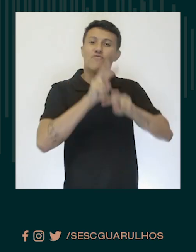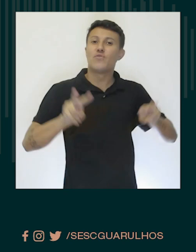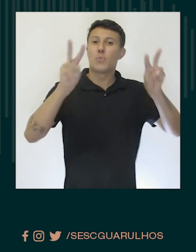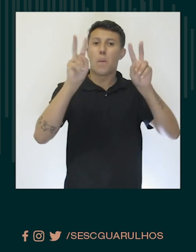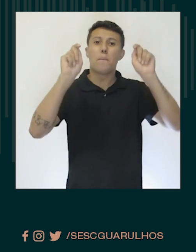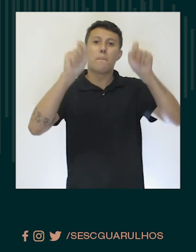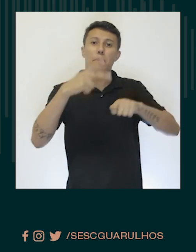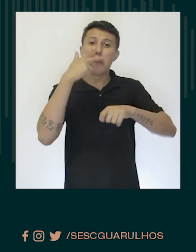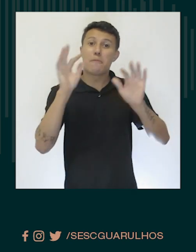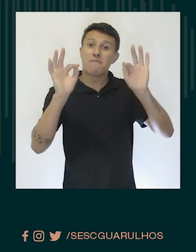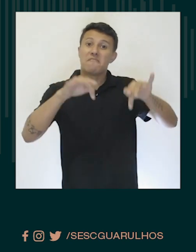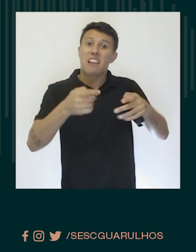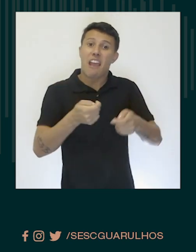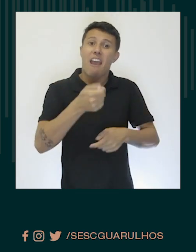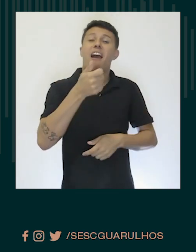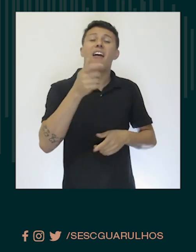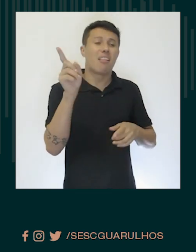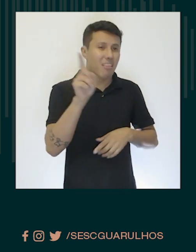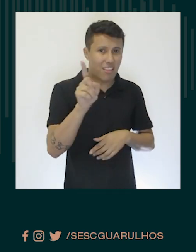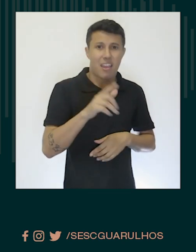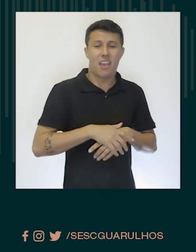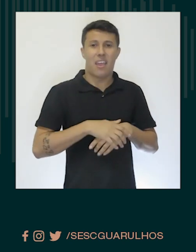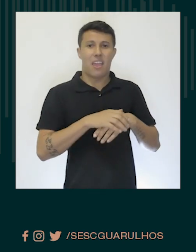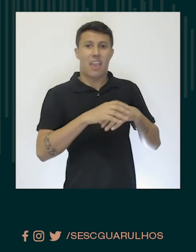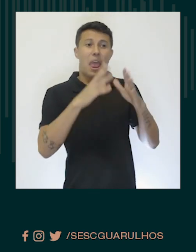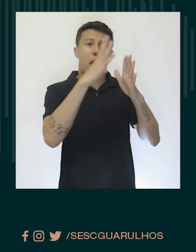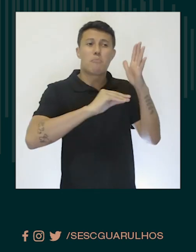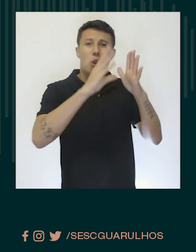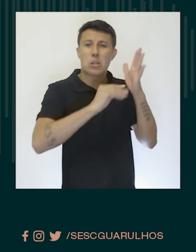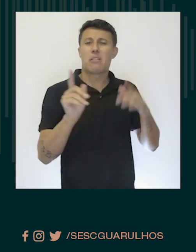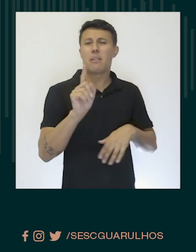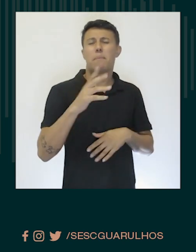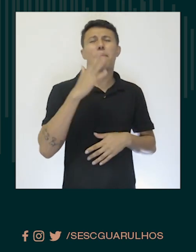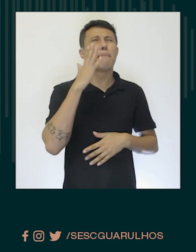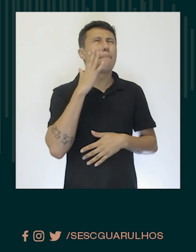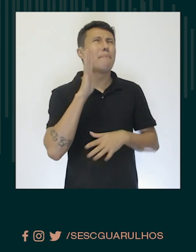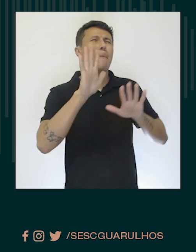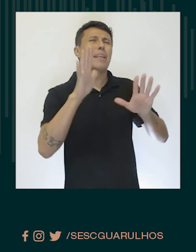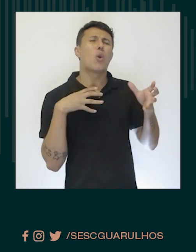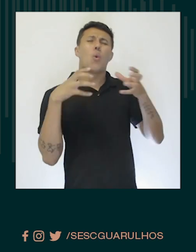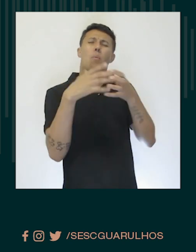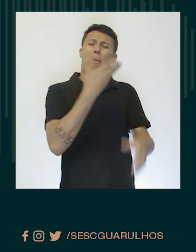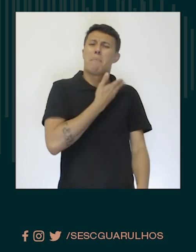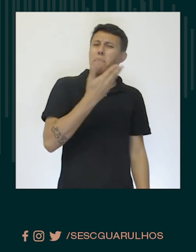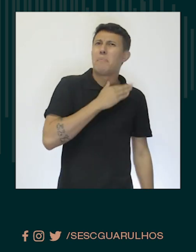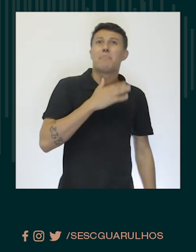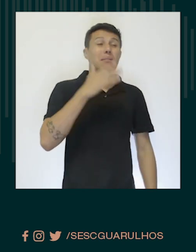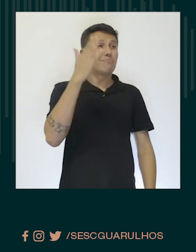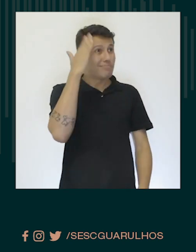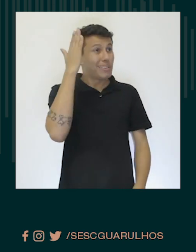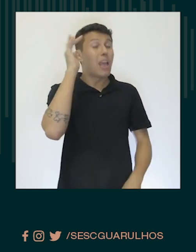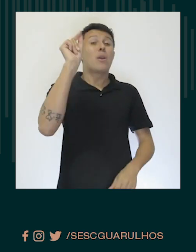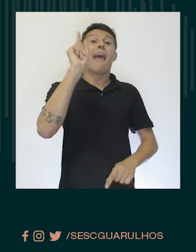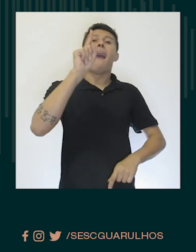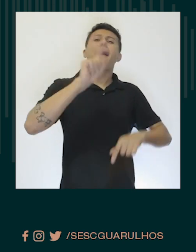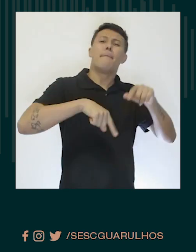uma reprodução de alguma coisa. E aí, pensando aqui com a minha galera, a gente está na produção de um filme para a